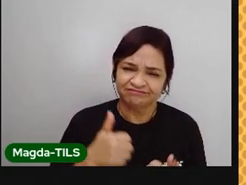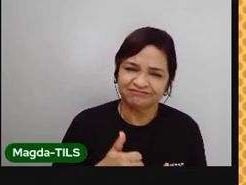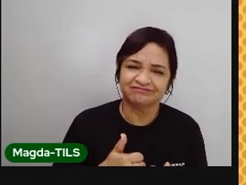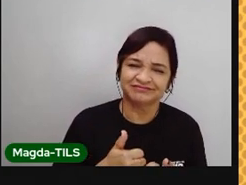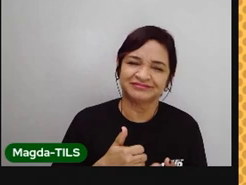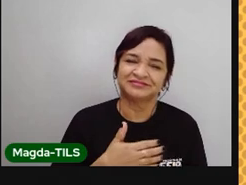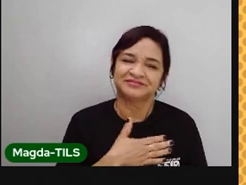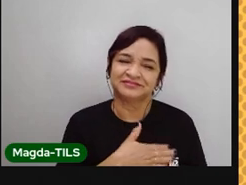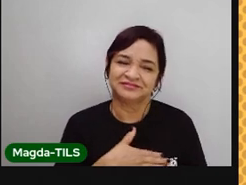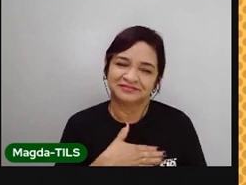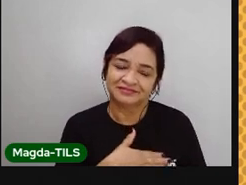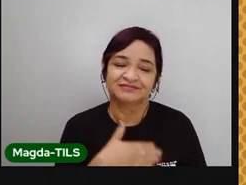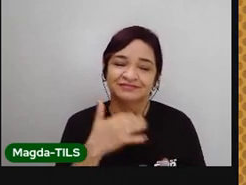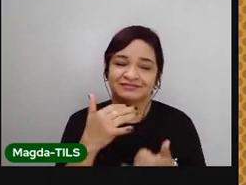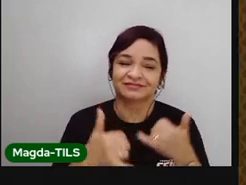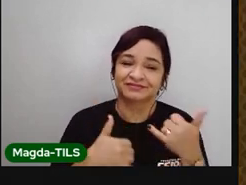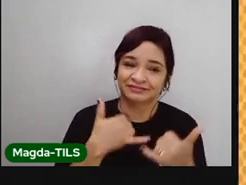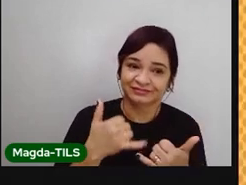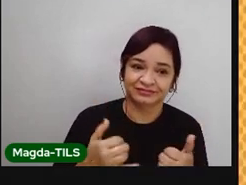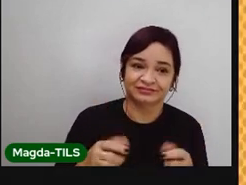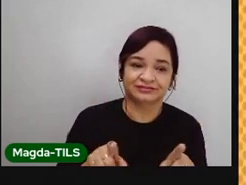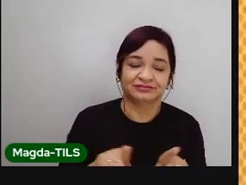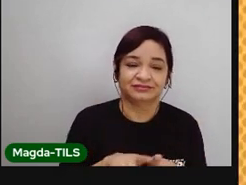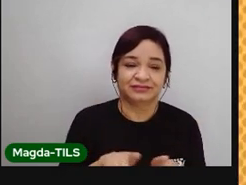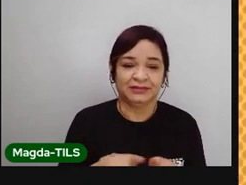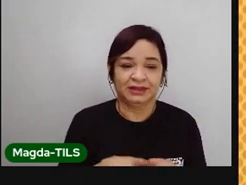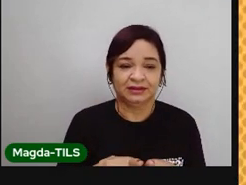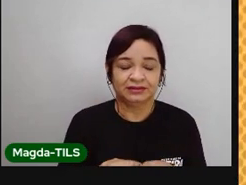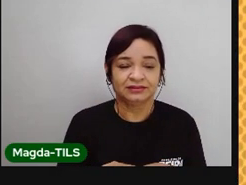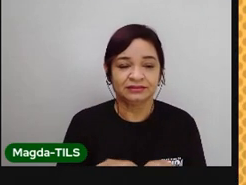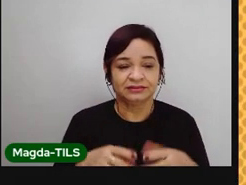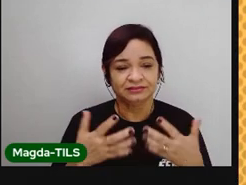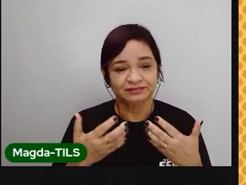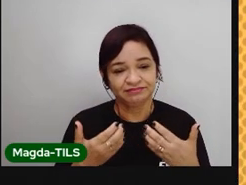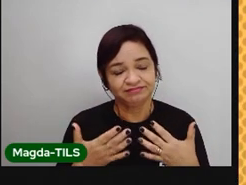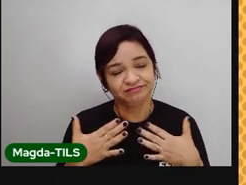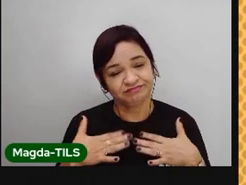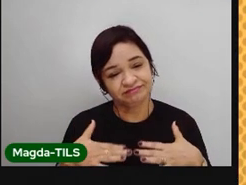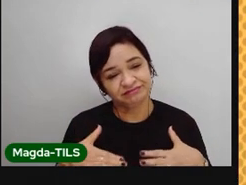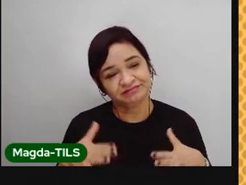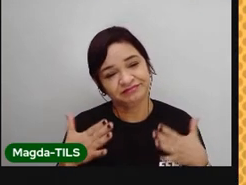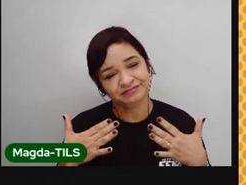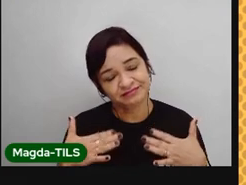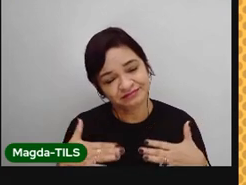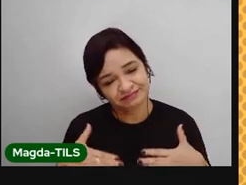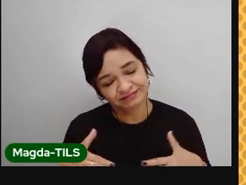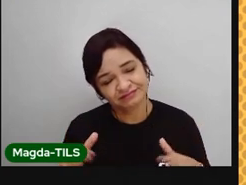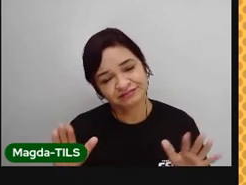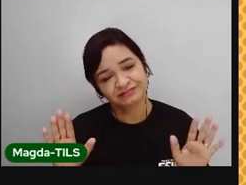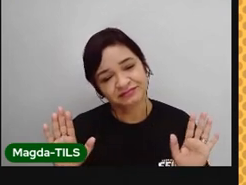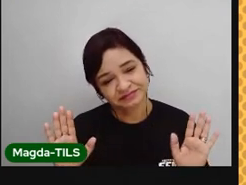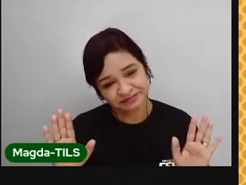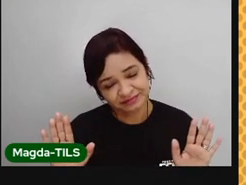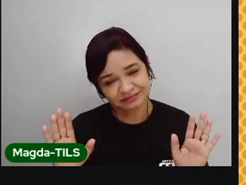quiz que eu preparei para vocês. Agora a gente vai fazer uma pausa para relaxar um pouquinho,